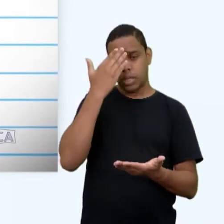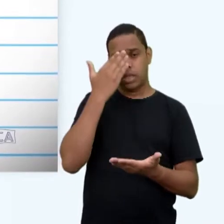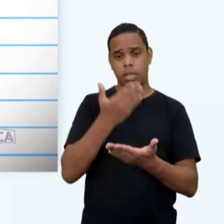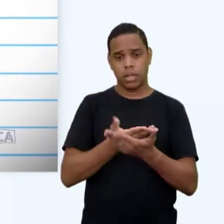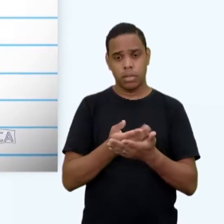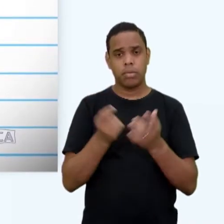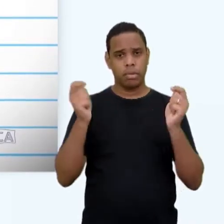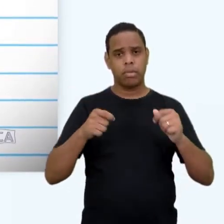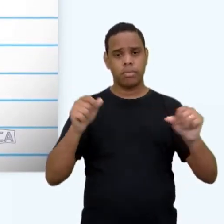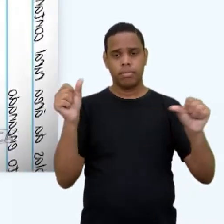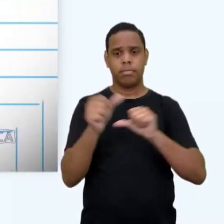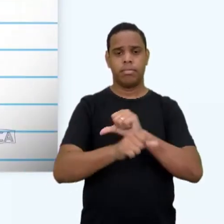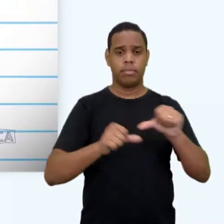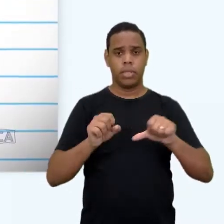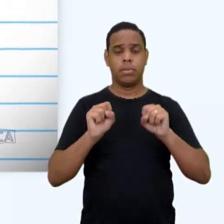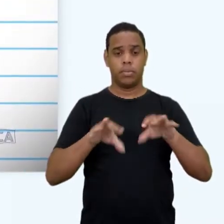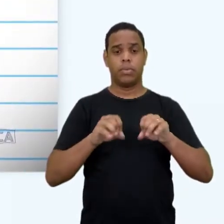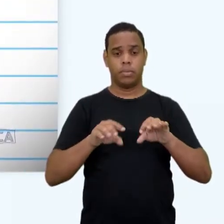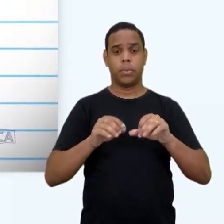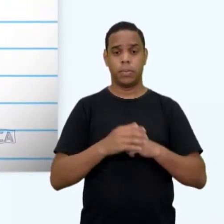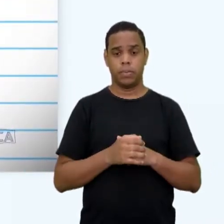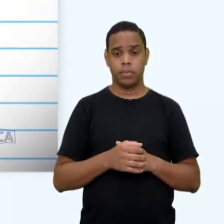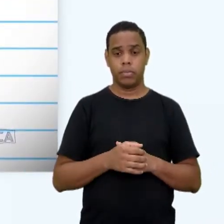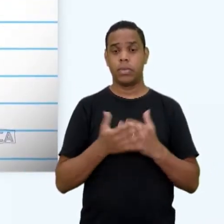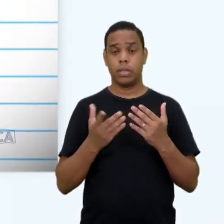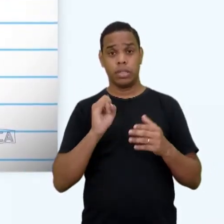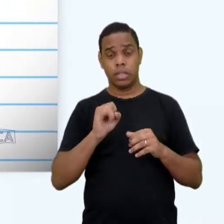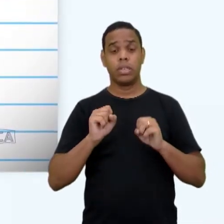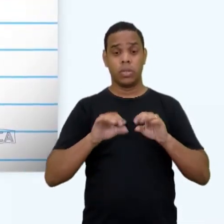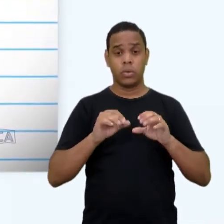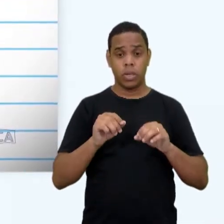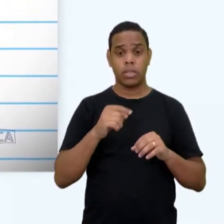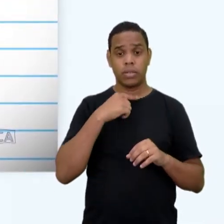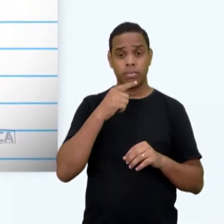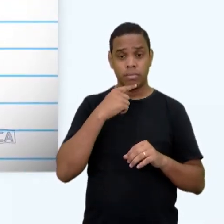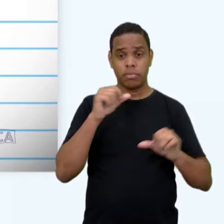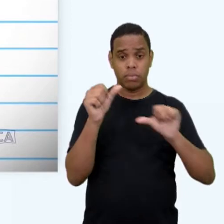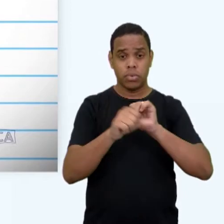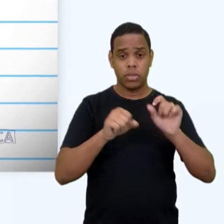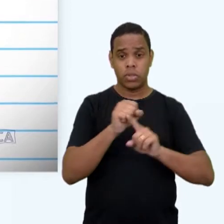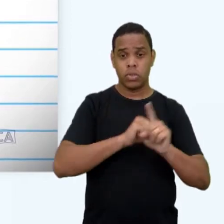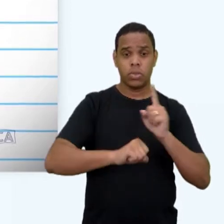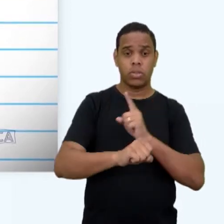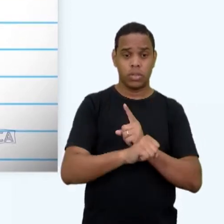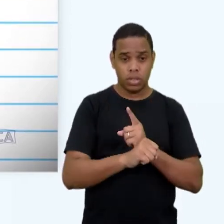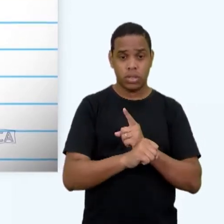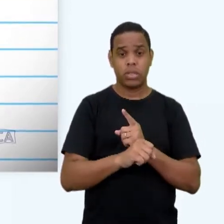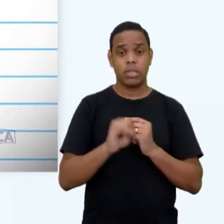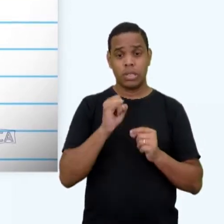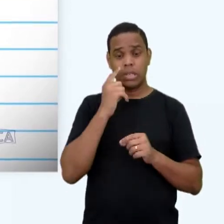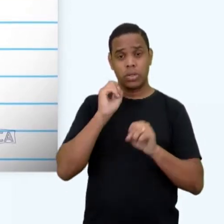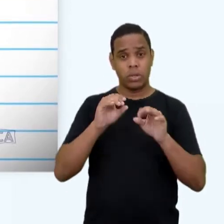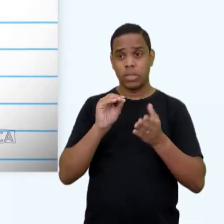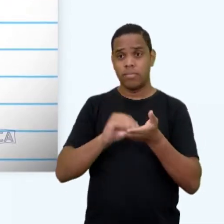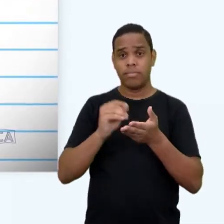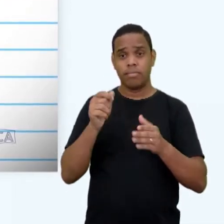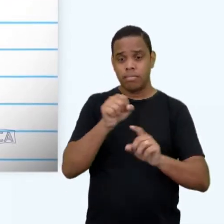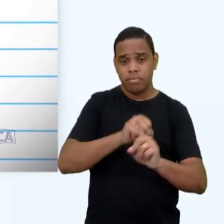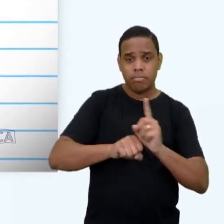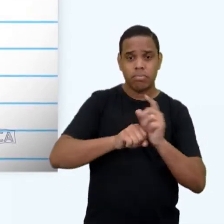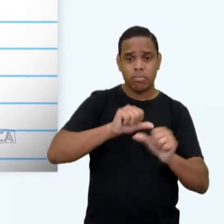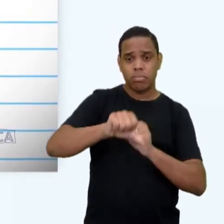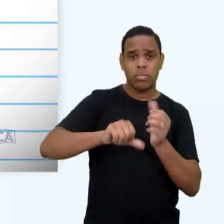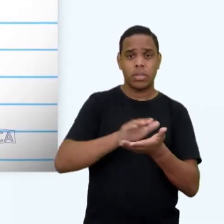poder transformador da educação. Se a educação sozinha não transforma a sociedade, sem ela tampouco a sociedade